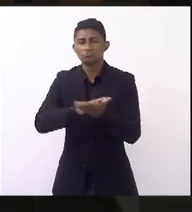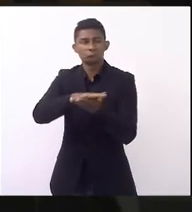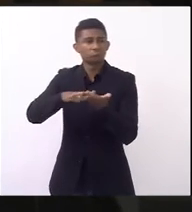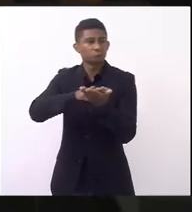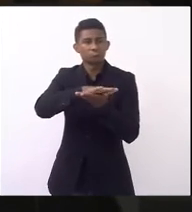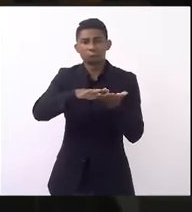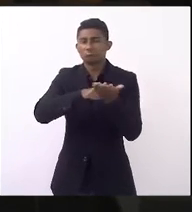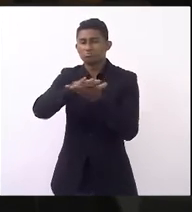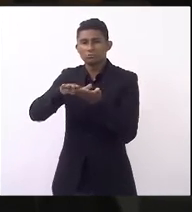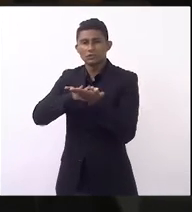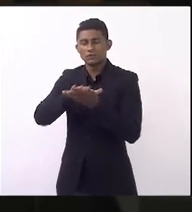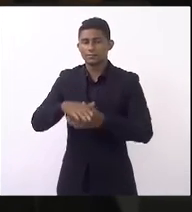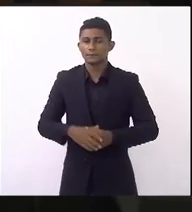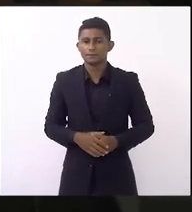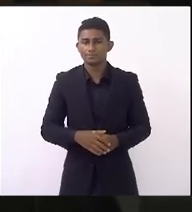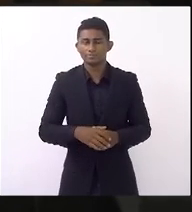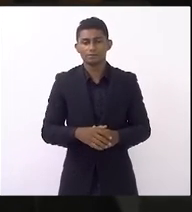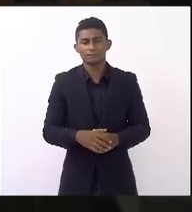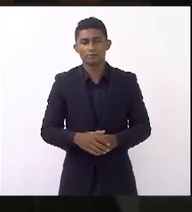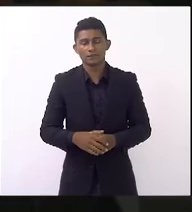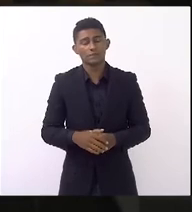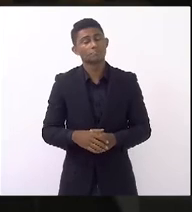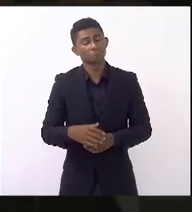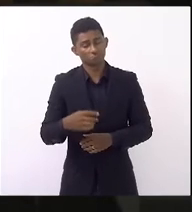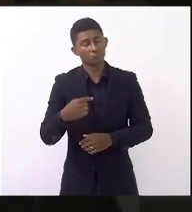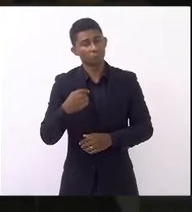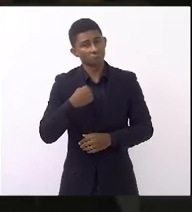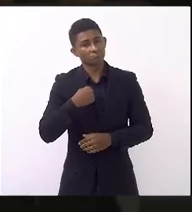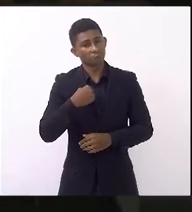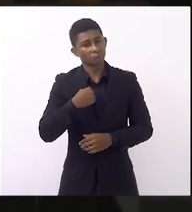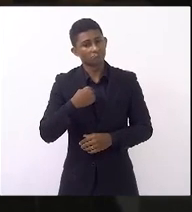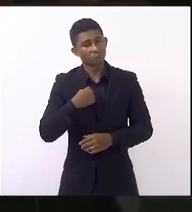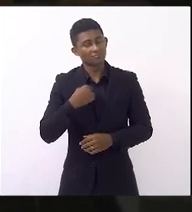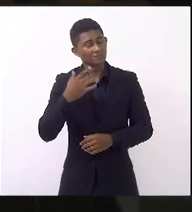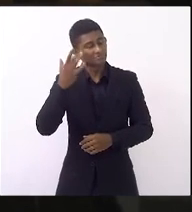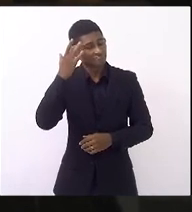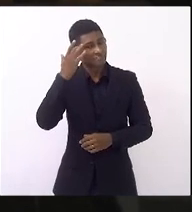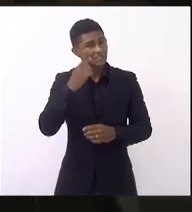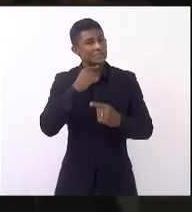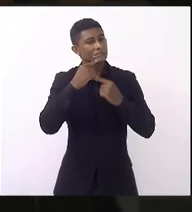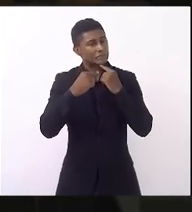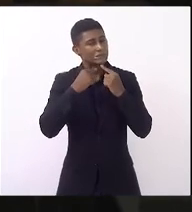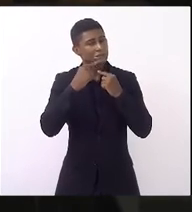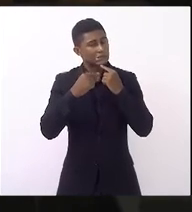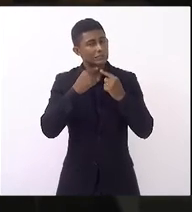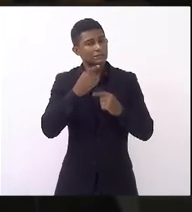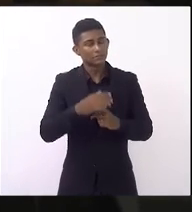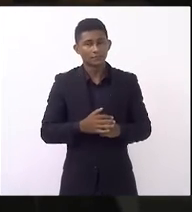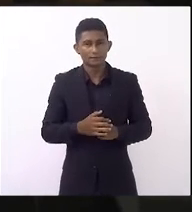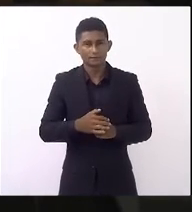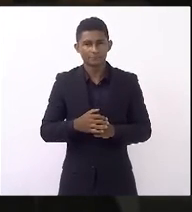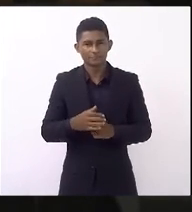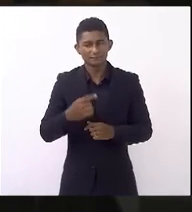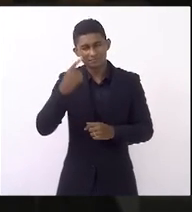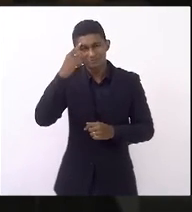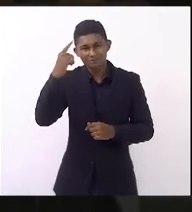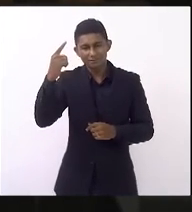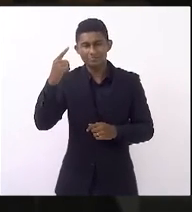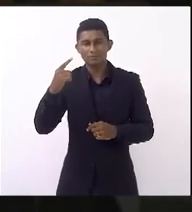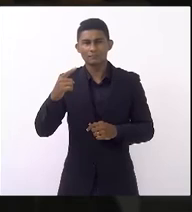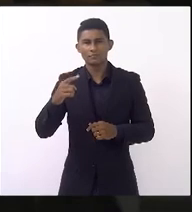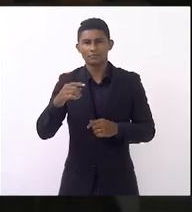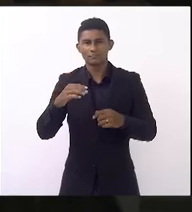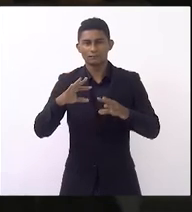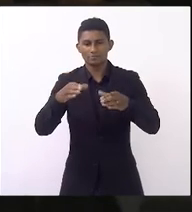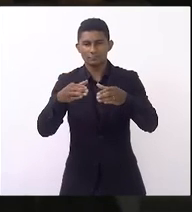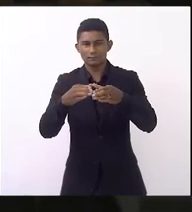Eu duvido, posso estar errando, deputado Valdec, que a antiga Serla, que se transformou